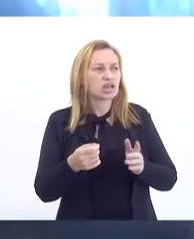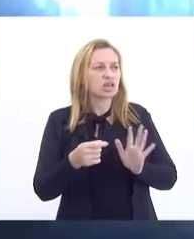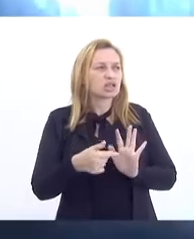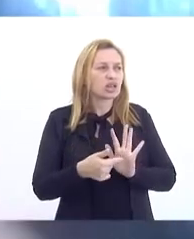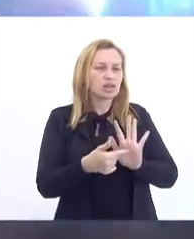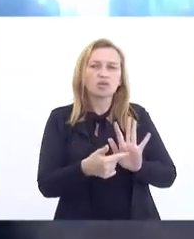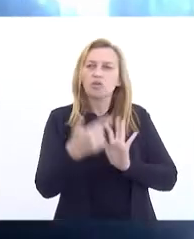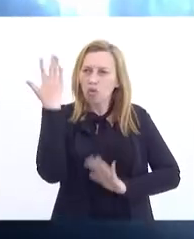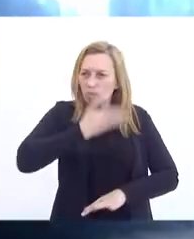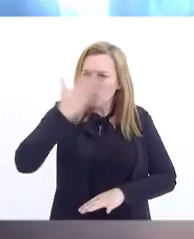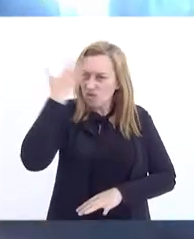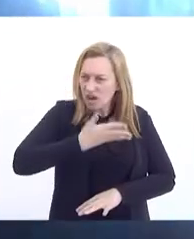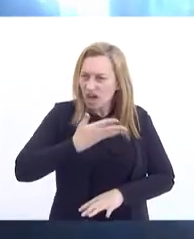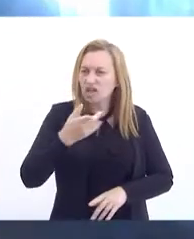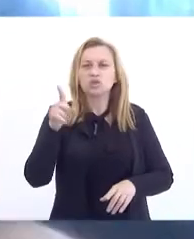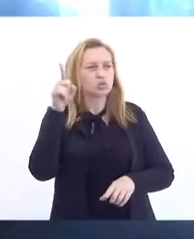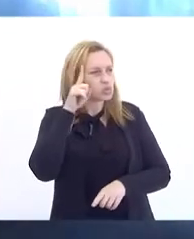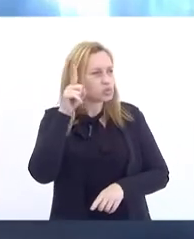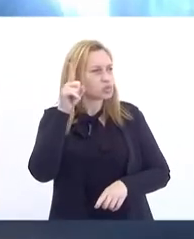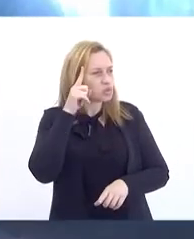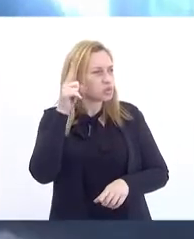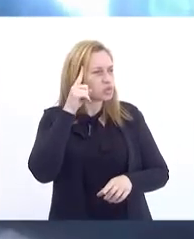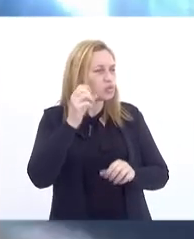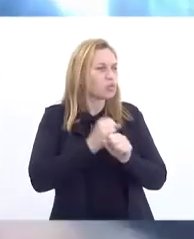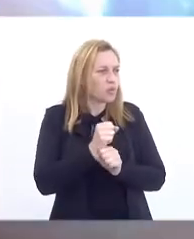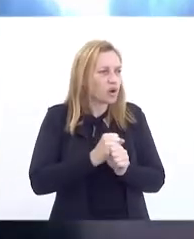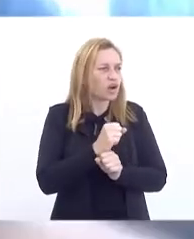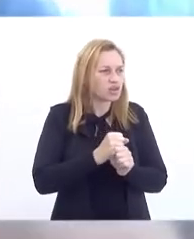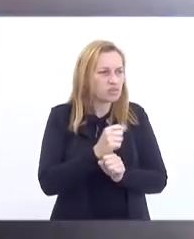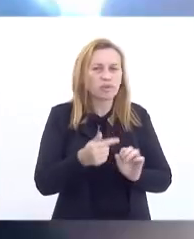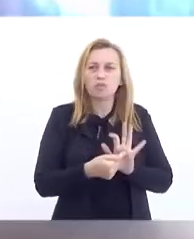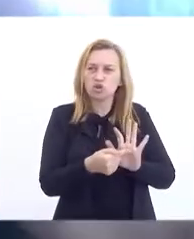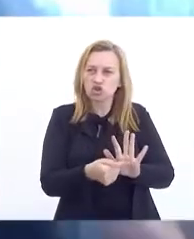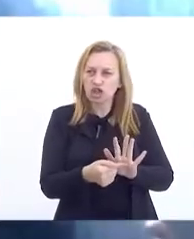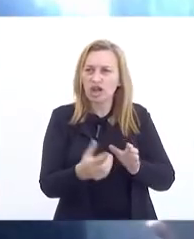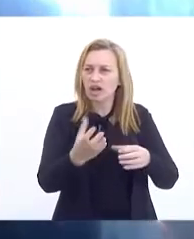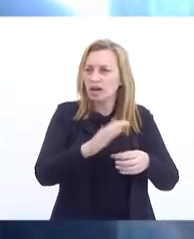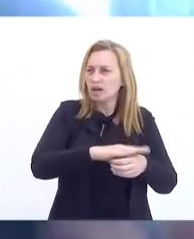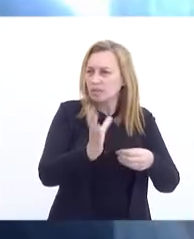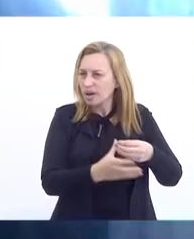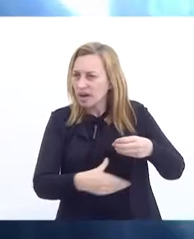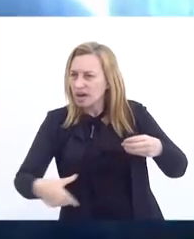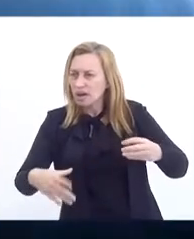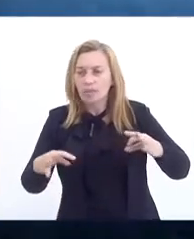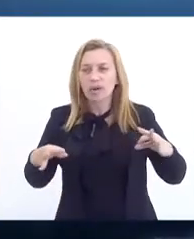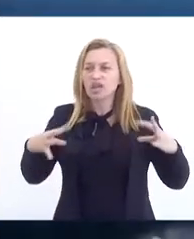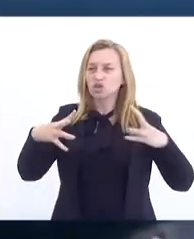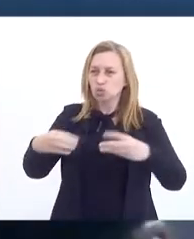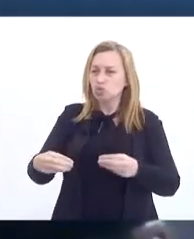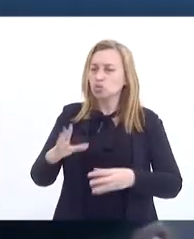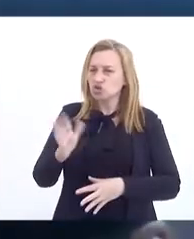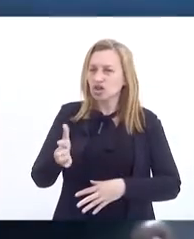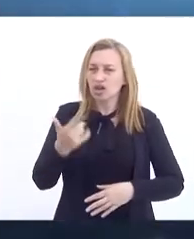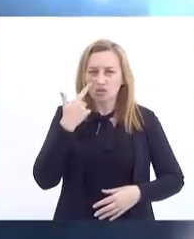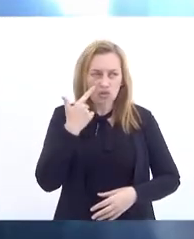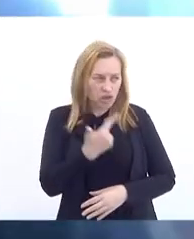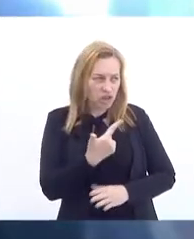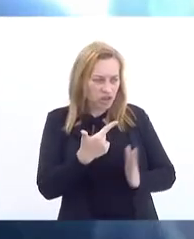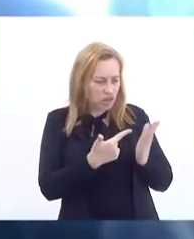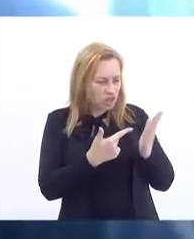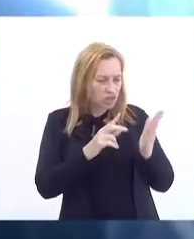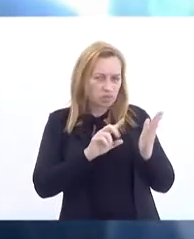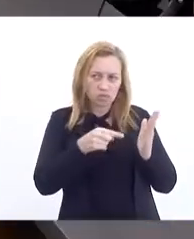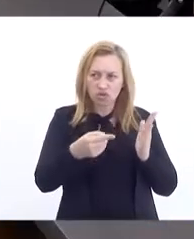com foto, com mapa, etc, etc, para okay. água, para esgoto, para tudo. Então, eu só quero ver isso.